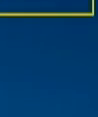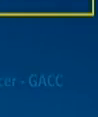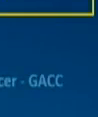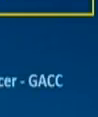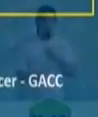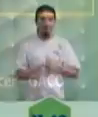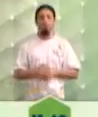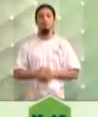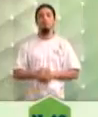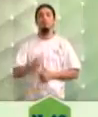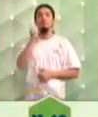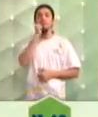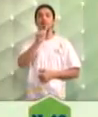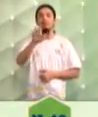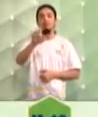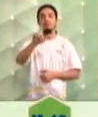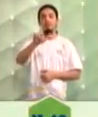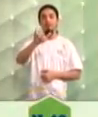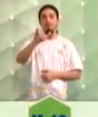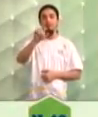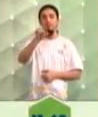5.022.061, Elis Cristina de